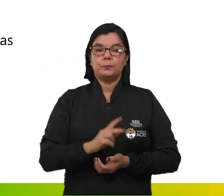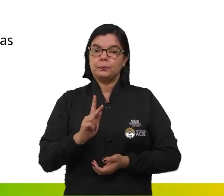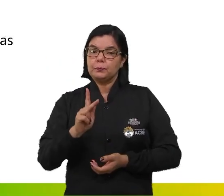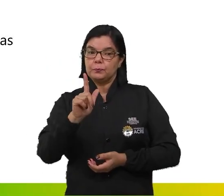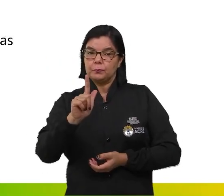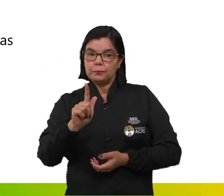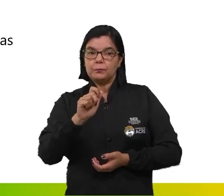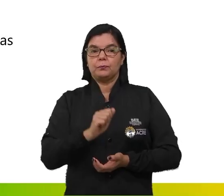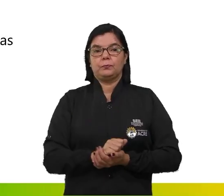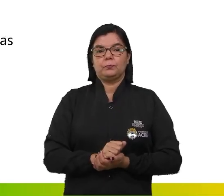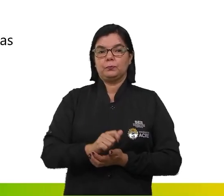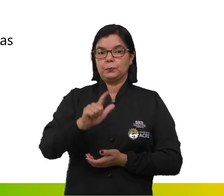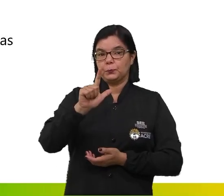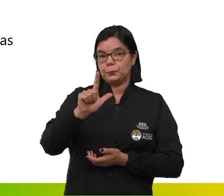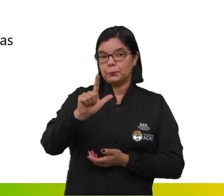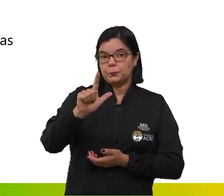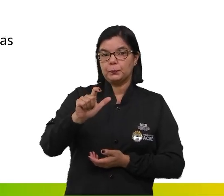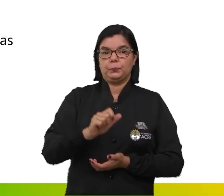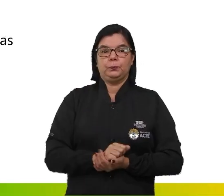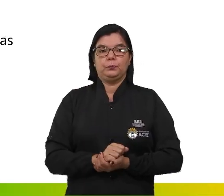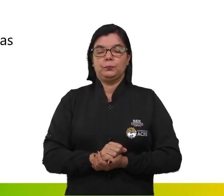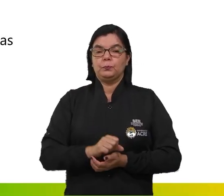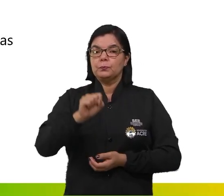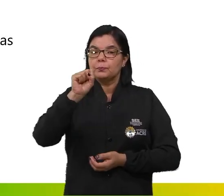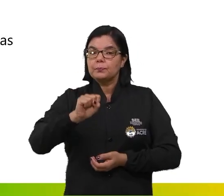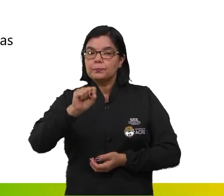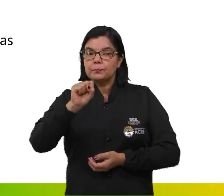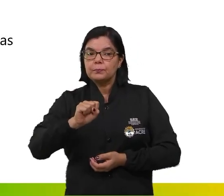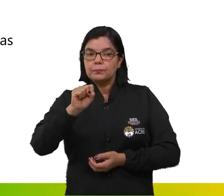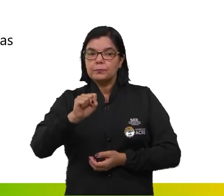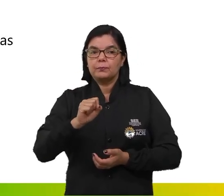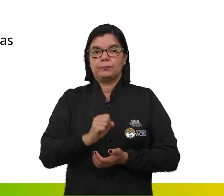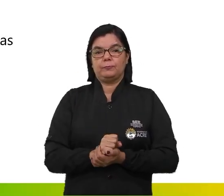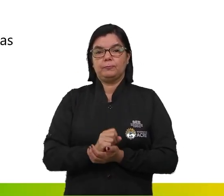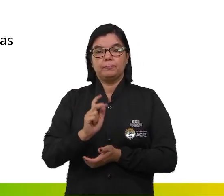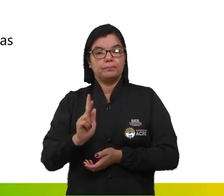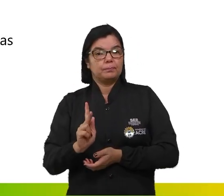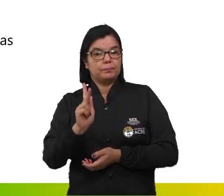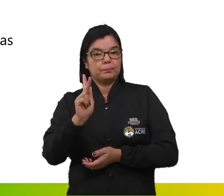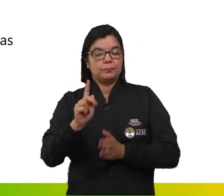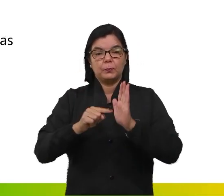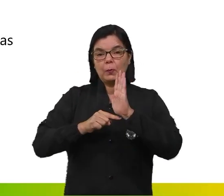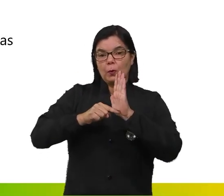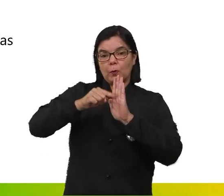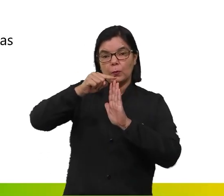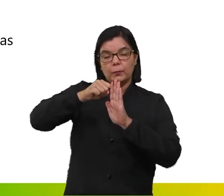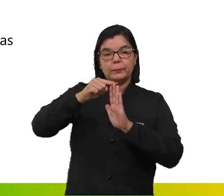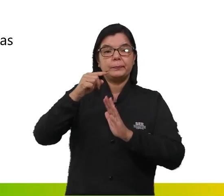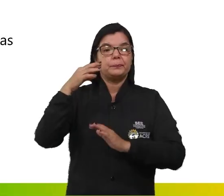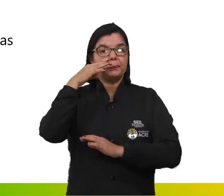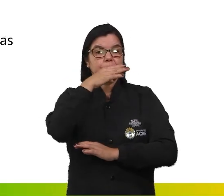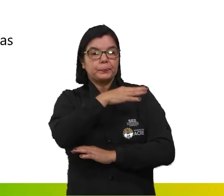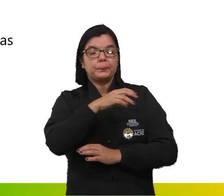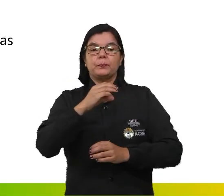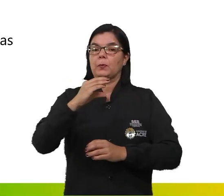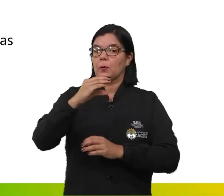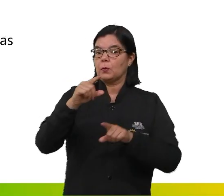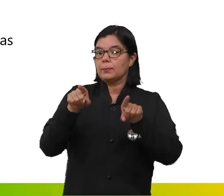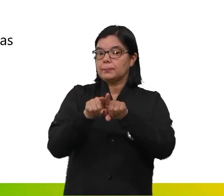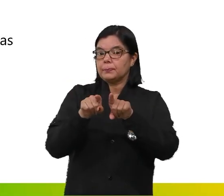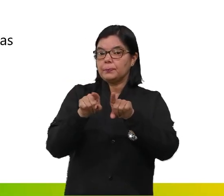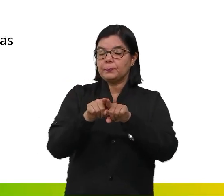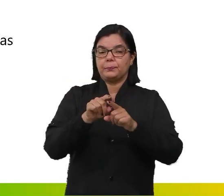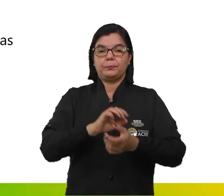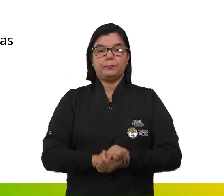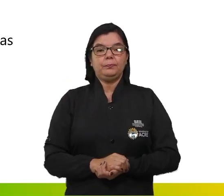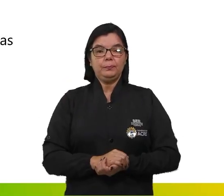o litro, segundos, kelvins, que é a unidade medida de temperatura, e o Celsius também,